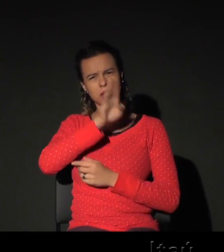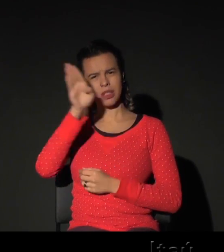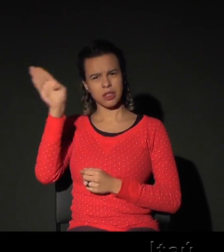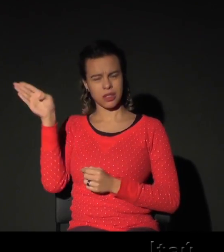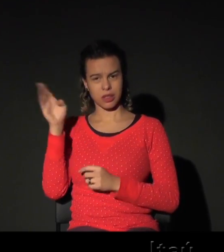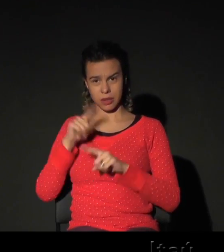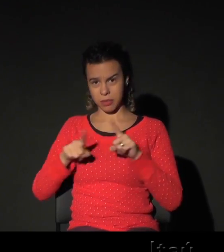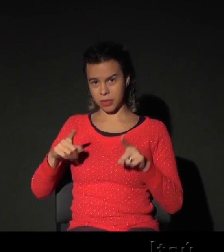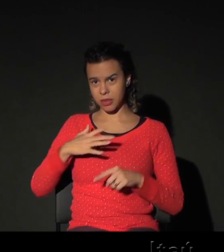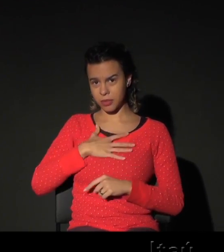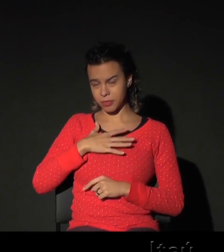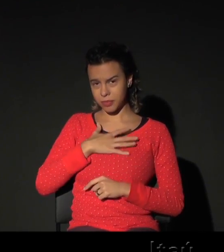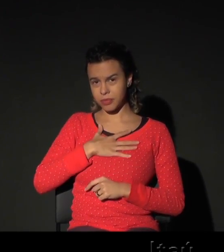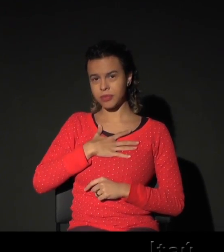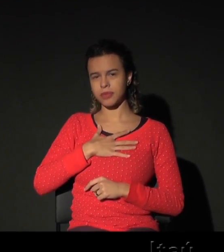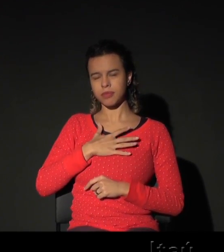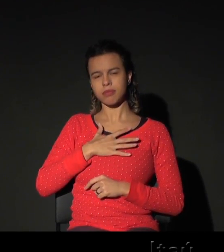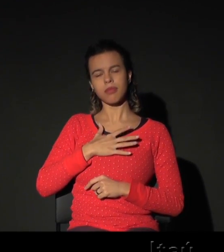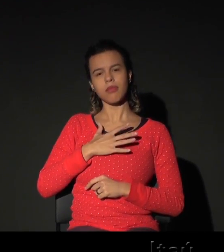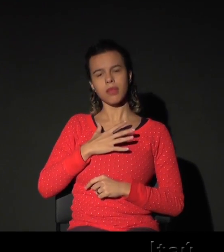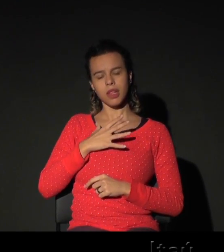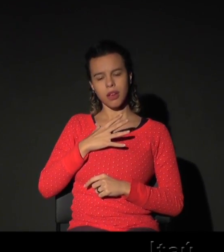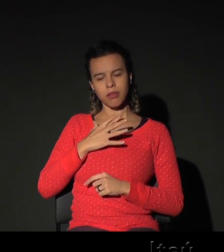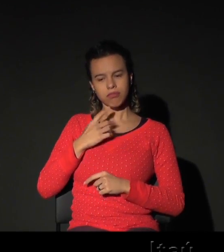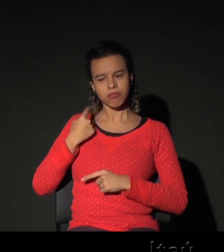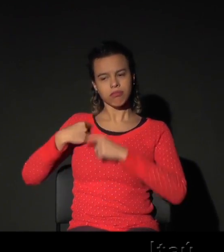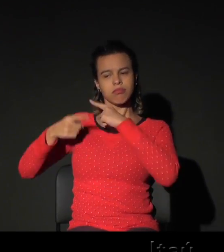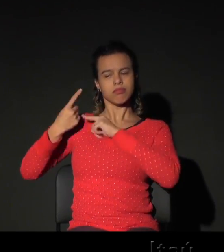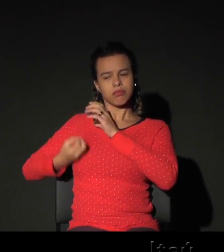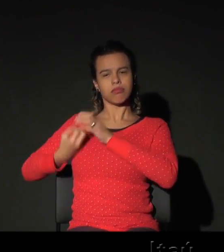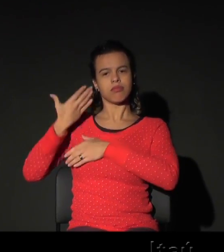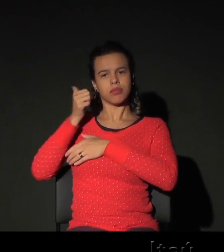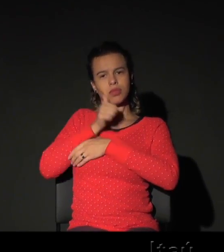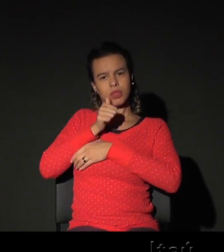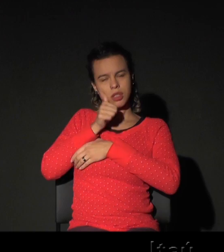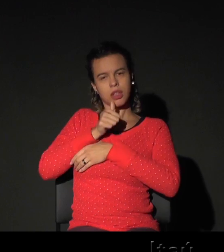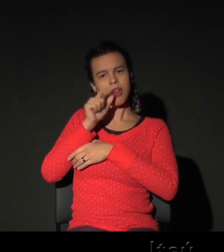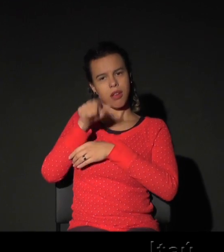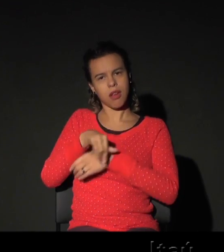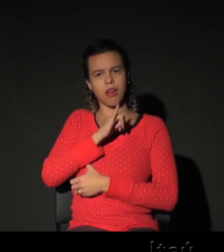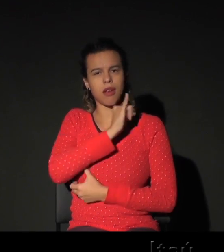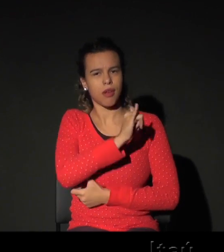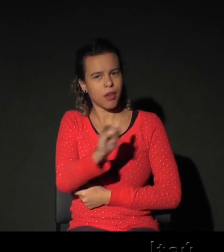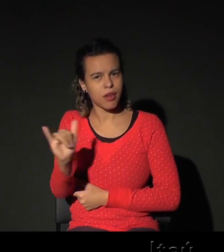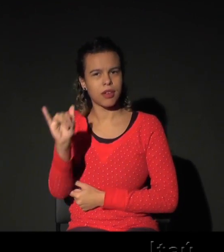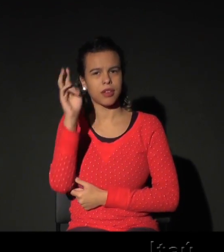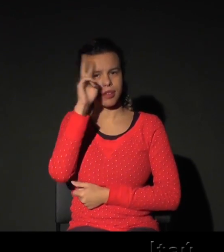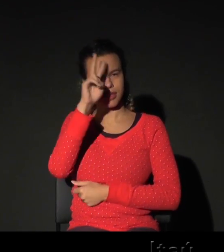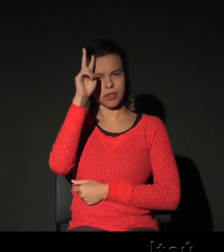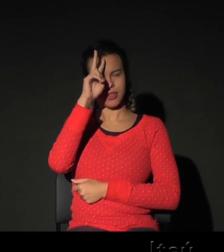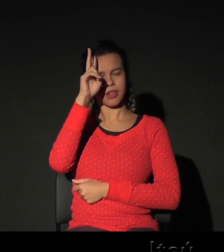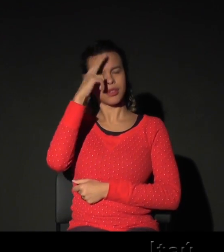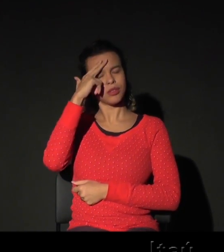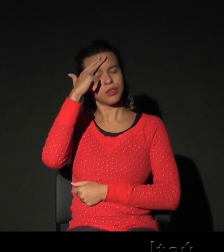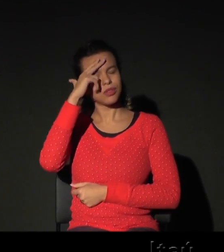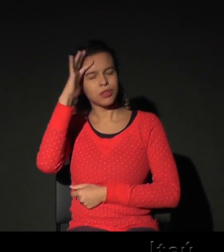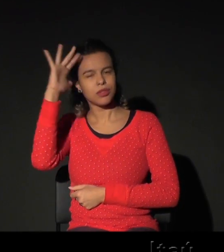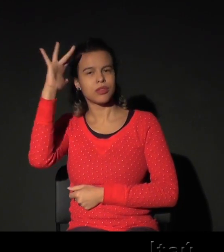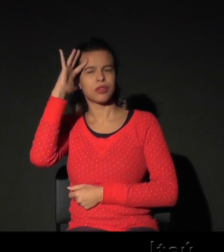coisas mas a minha a minha essência de mulher é a de contar histórias é a de